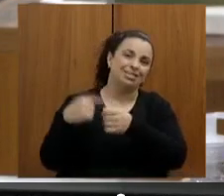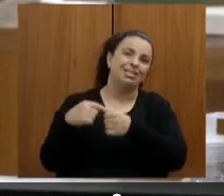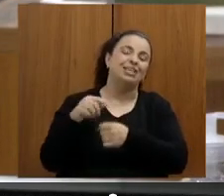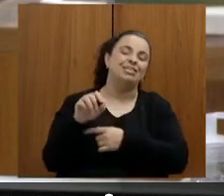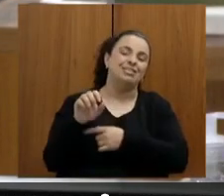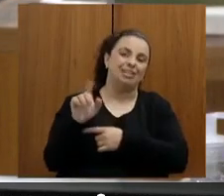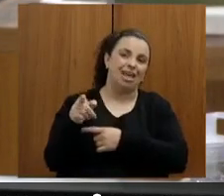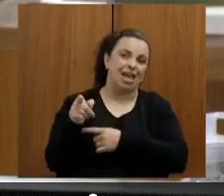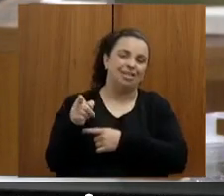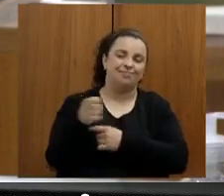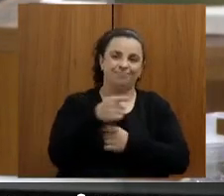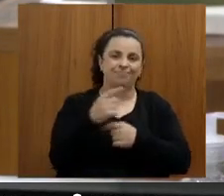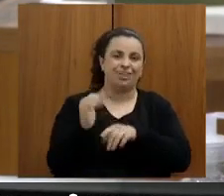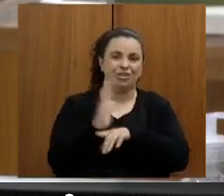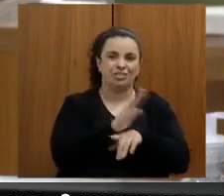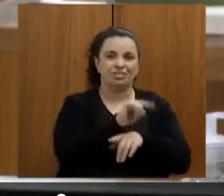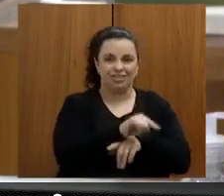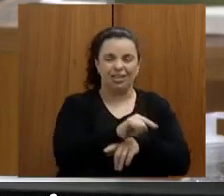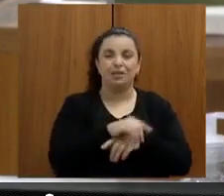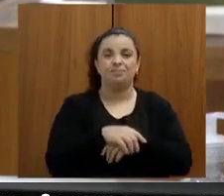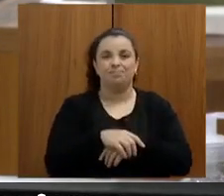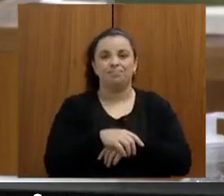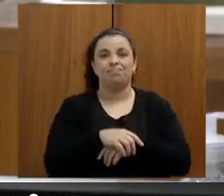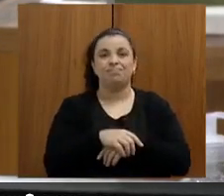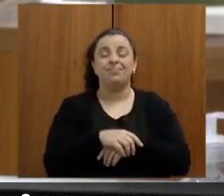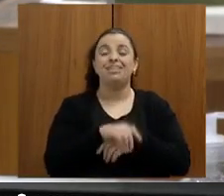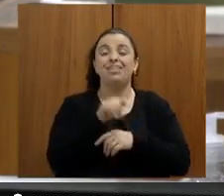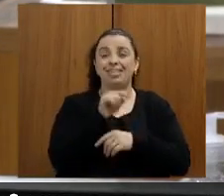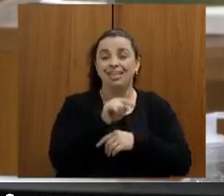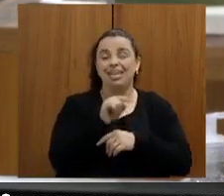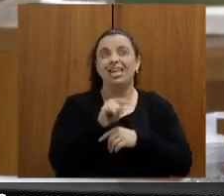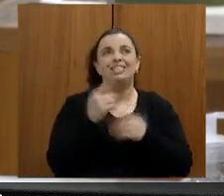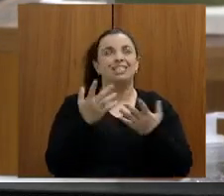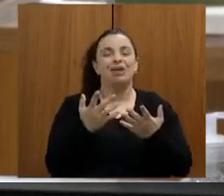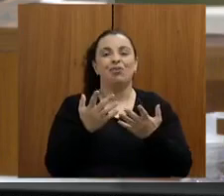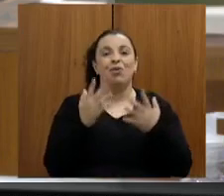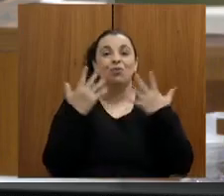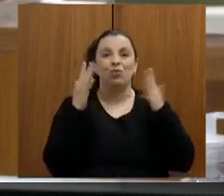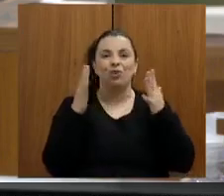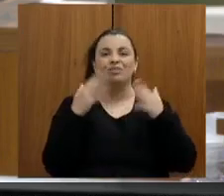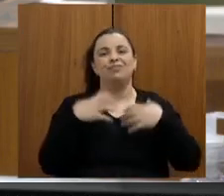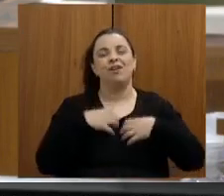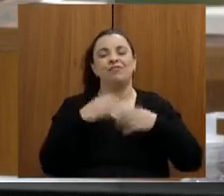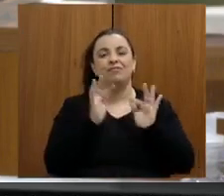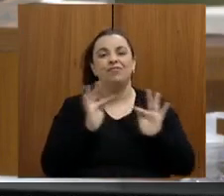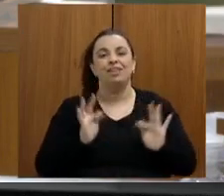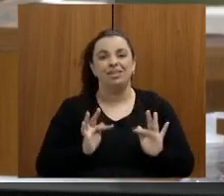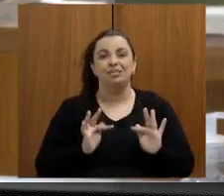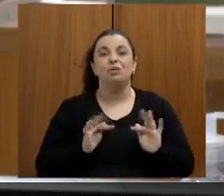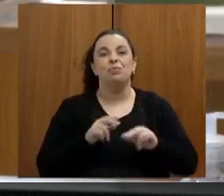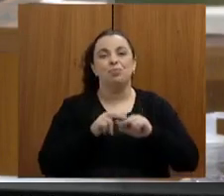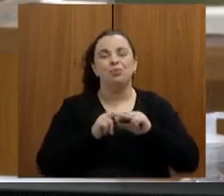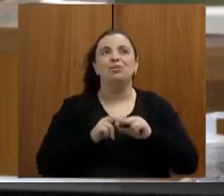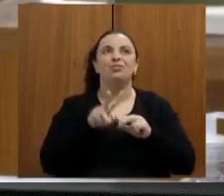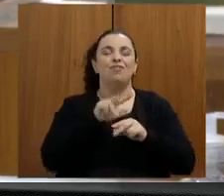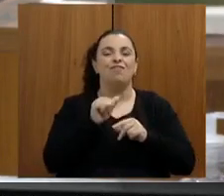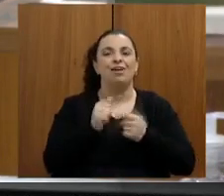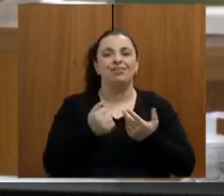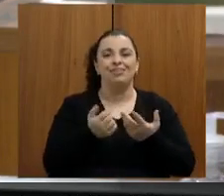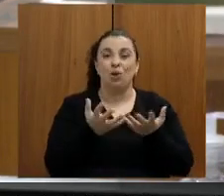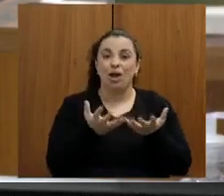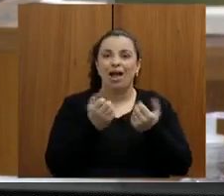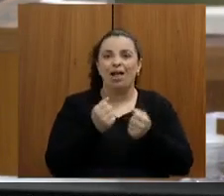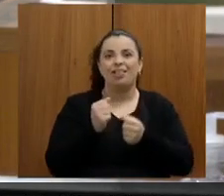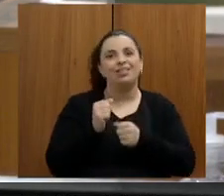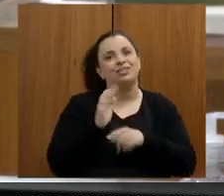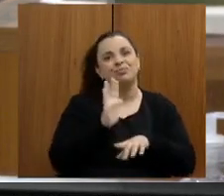comemorando essa e essa fração equivale no seu atender muito lá também no triângulo né na região lá do triângulo